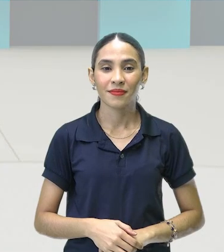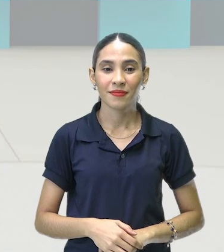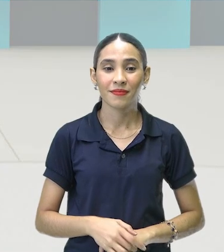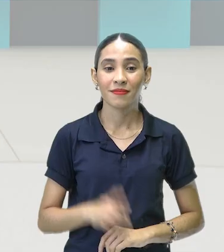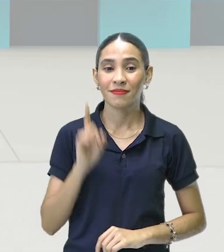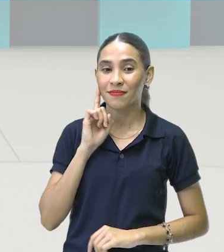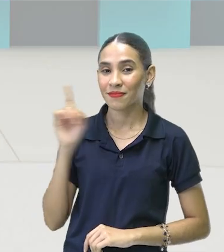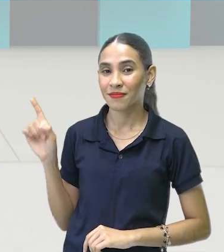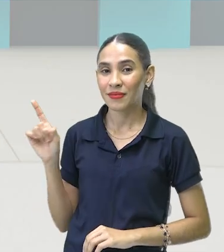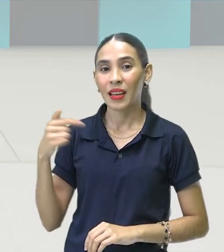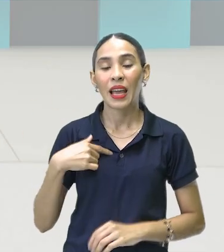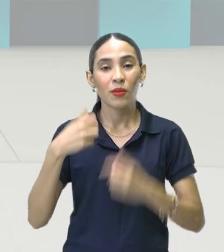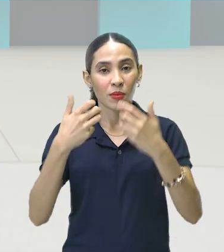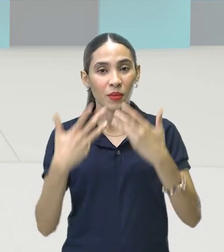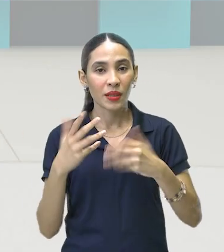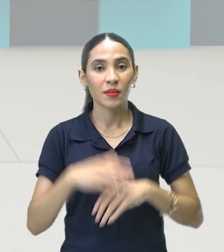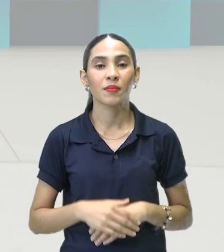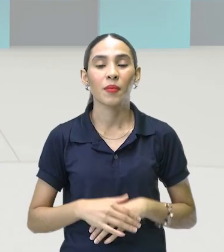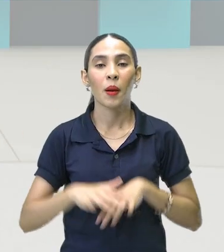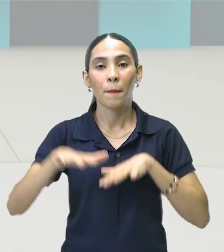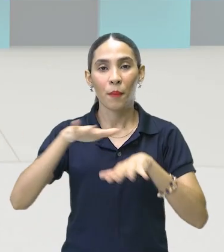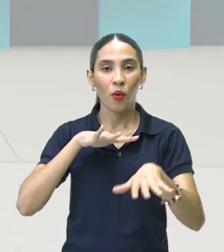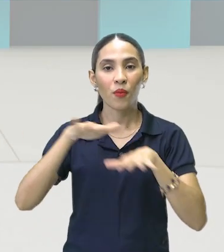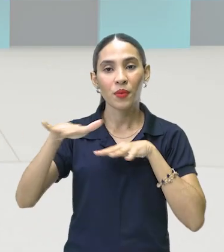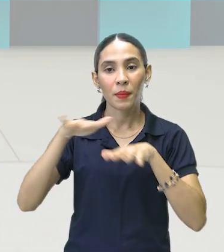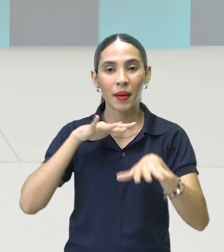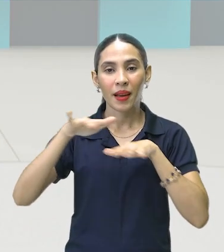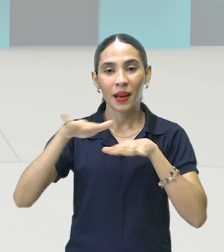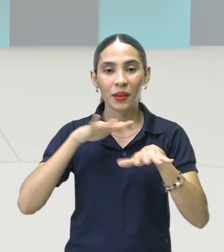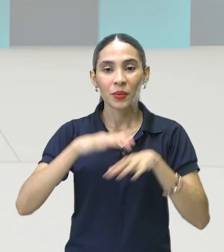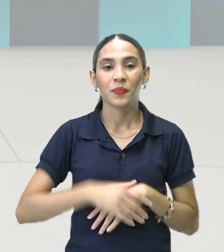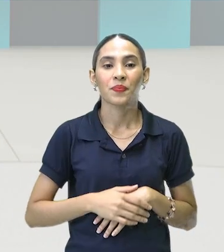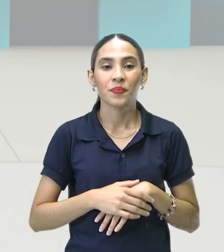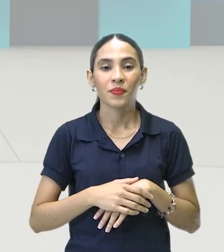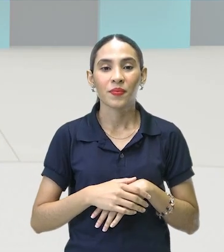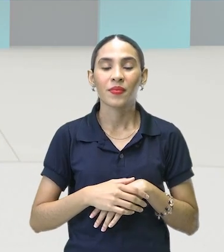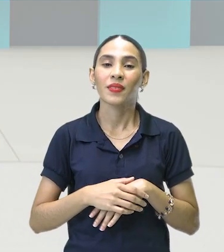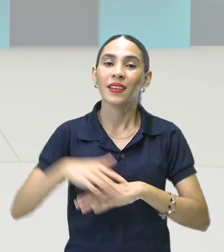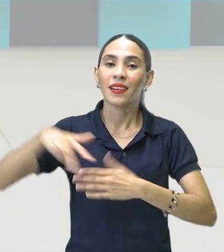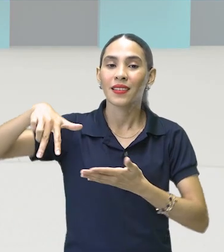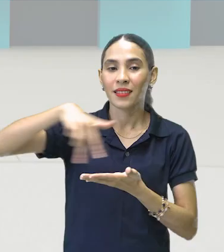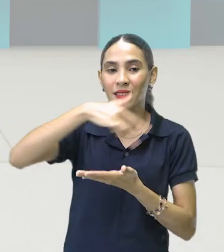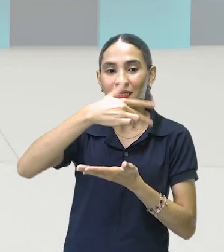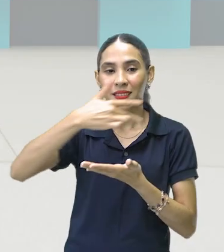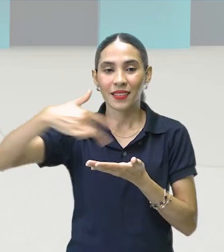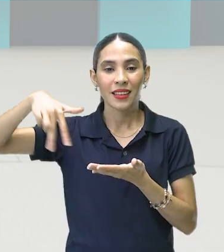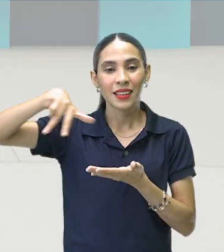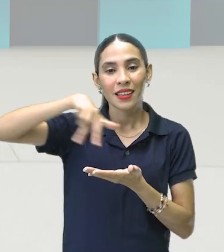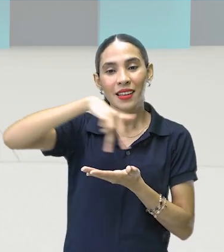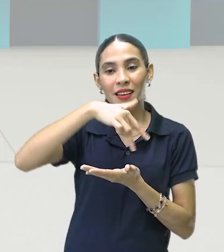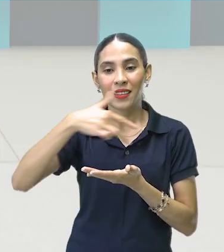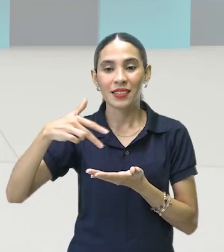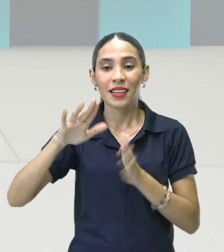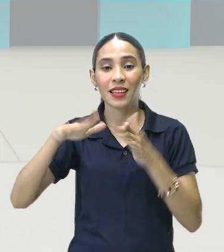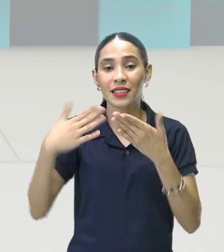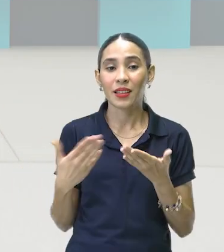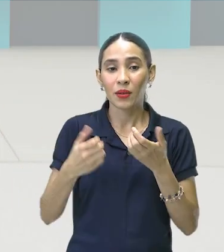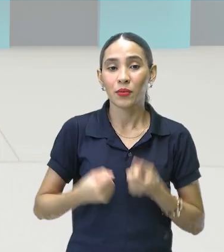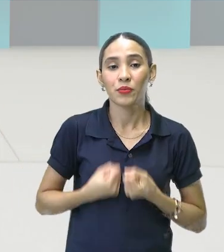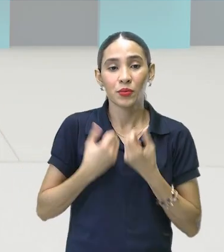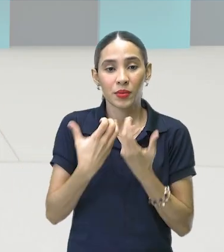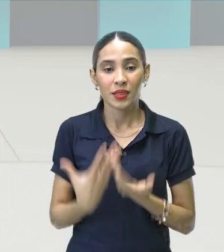Então, quando eu falo do movimento, quando eu falo da dança, essa expressão